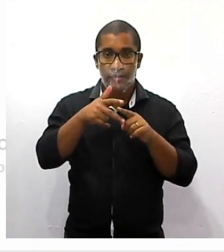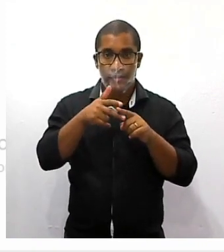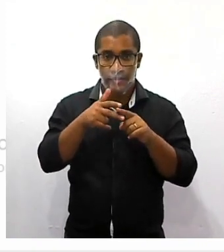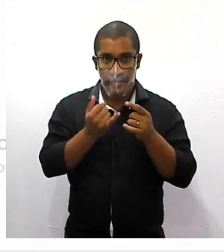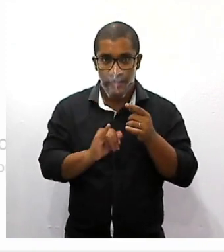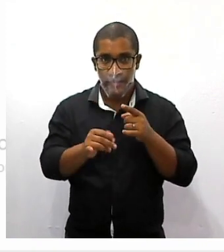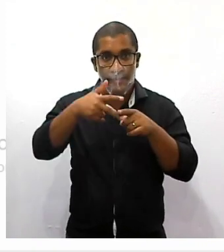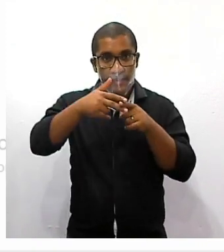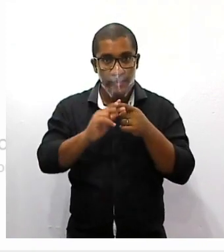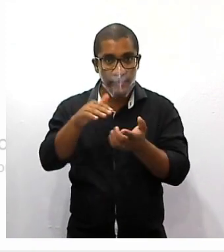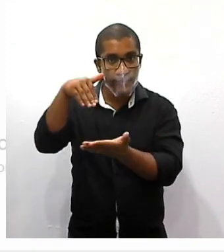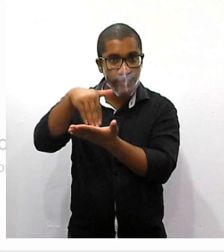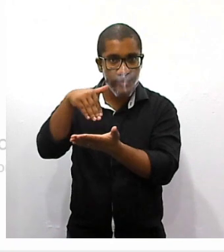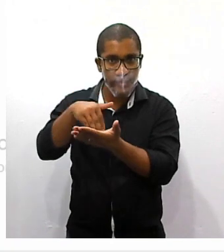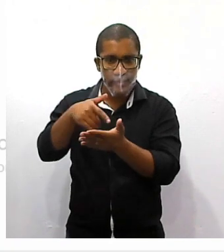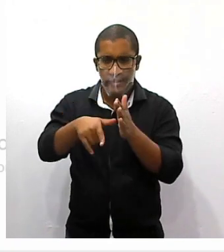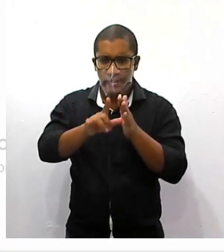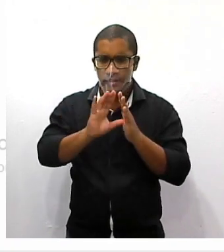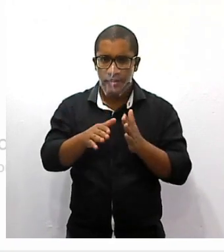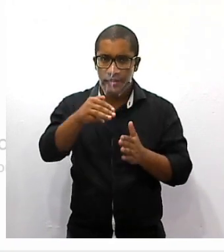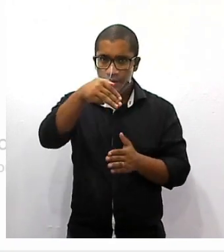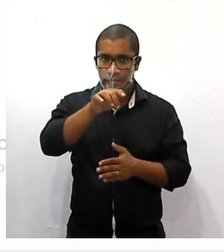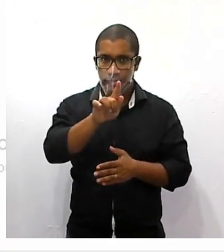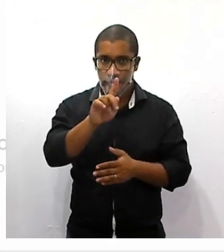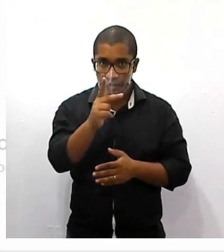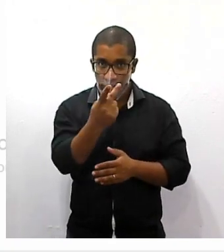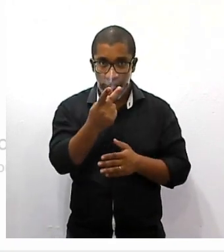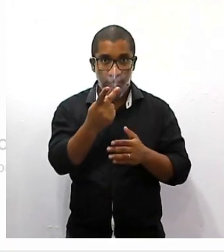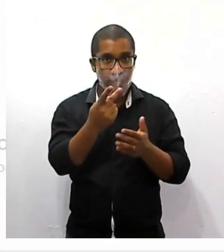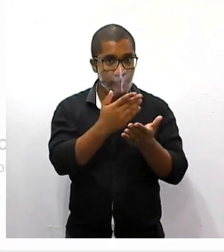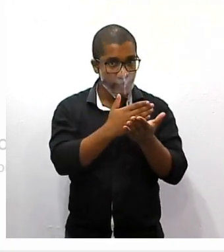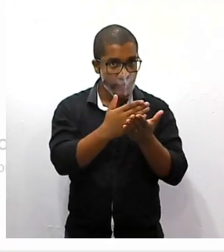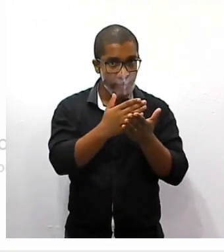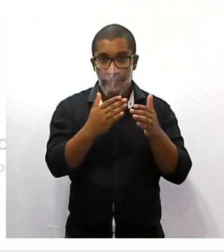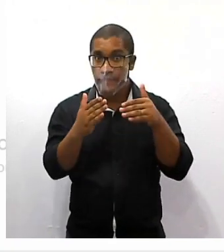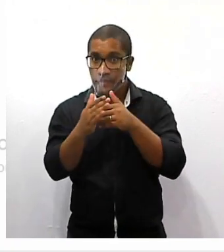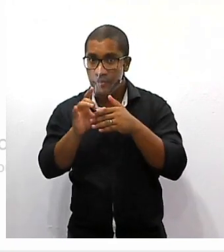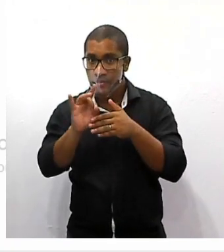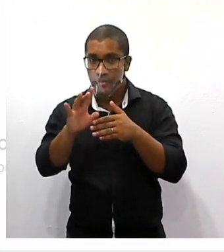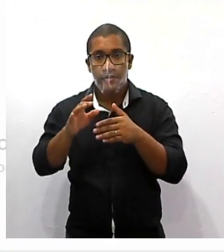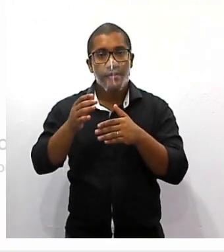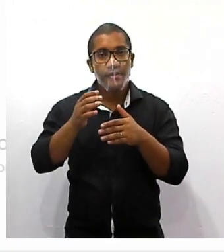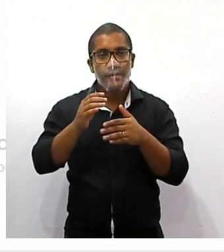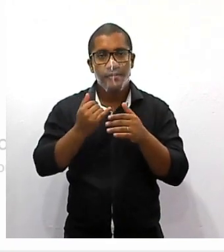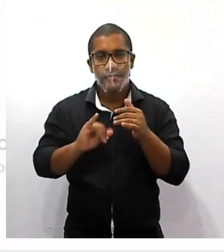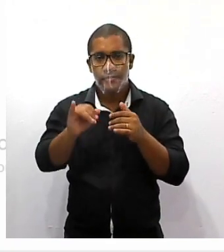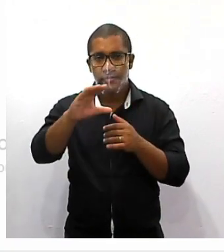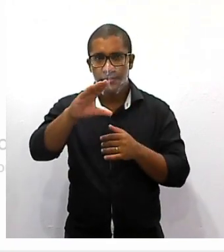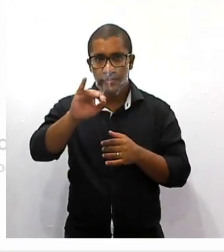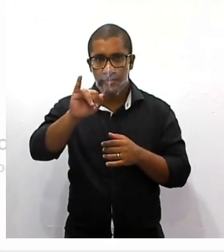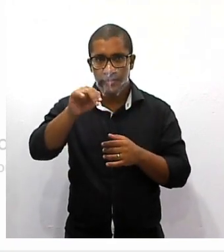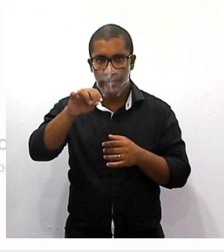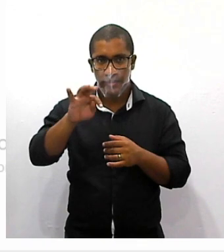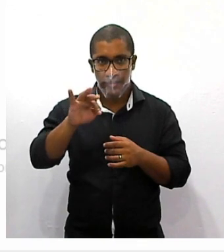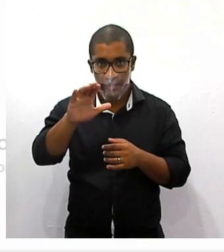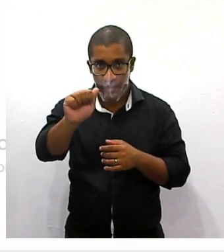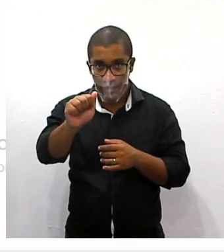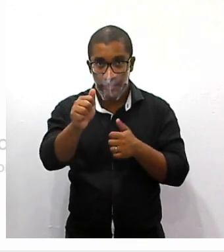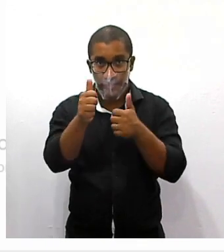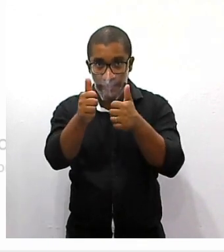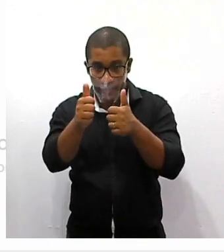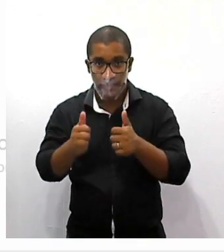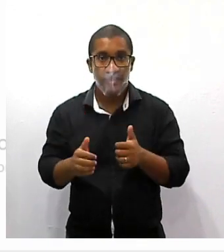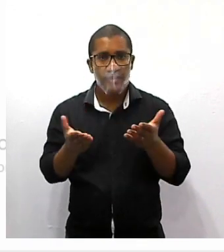tinha mgh, no final só tinha a energia cinética. Quando a gente substitui os valores numéricos, a